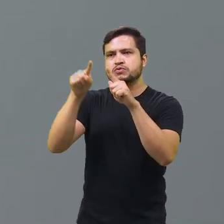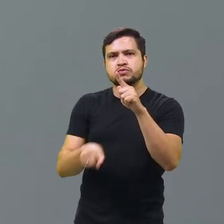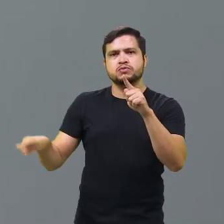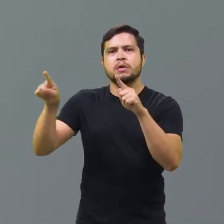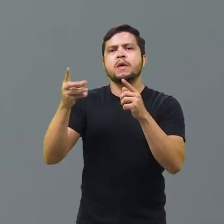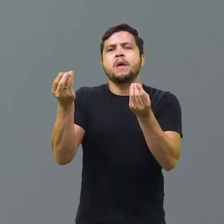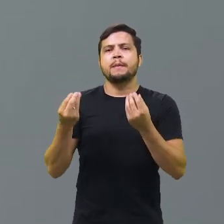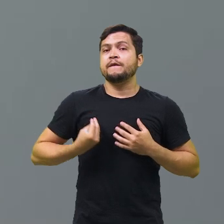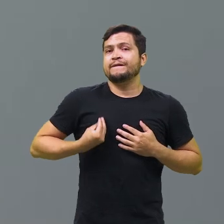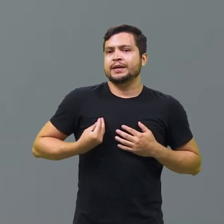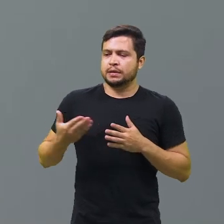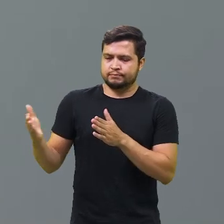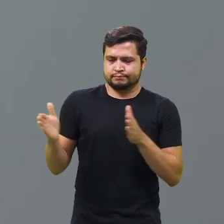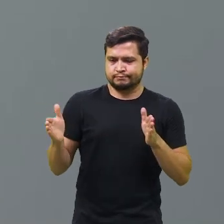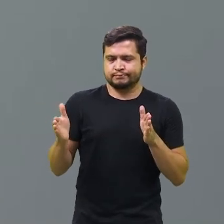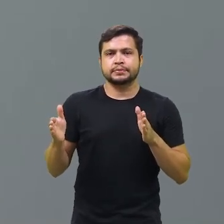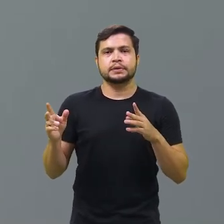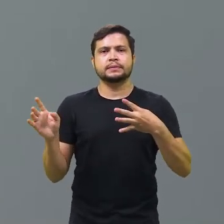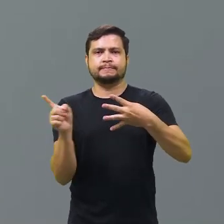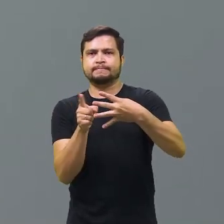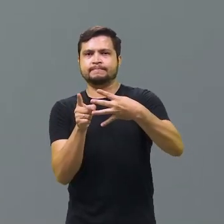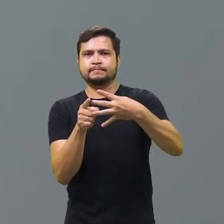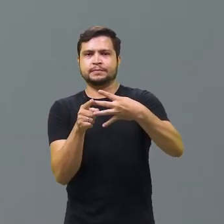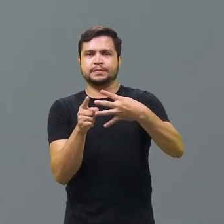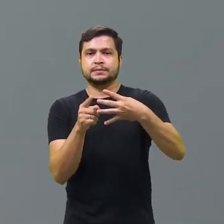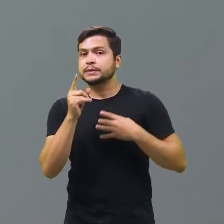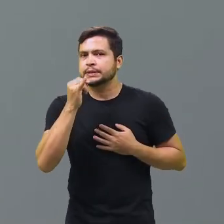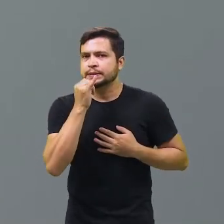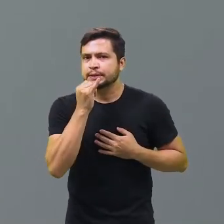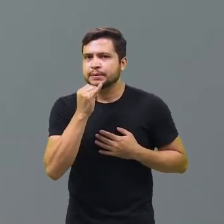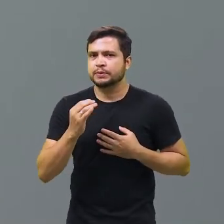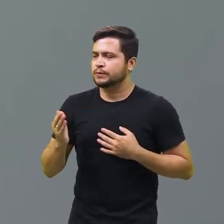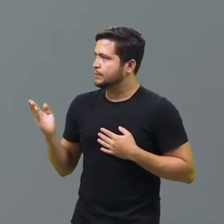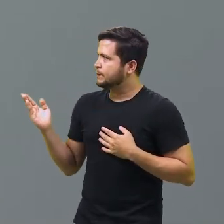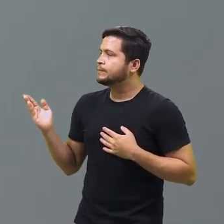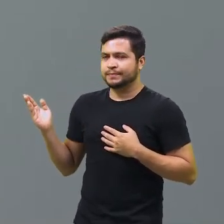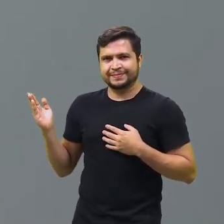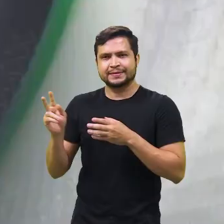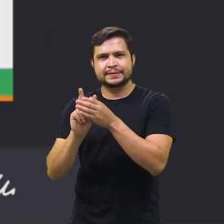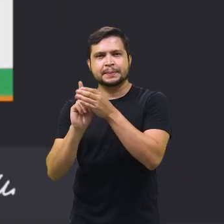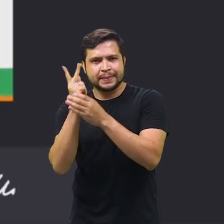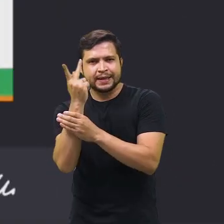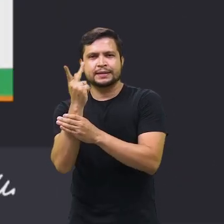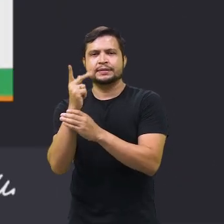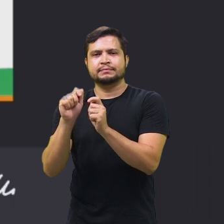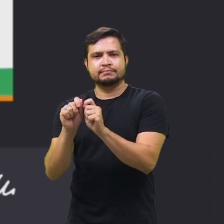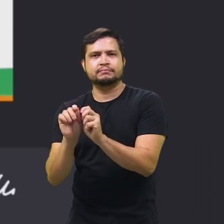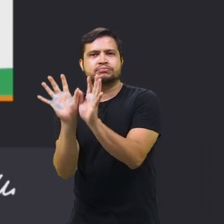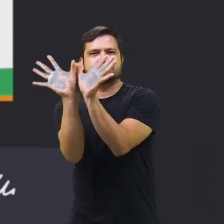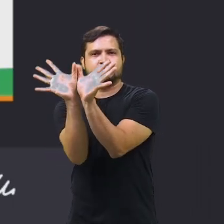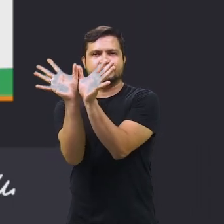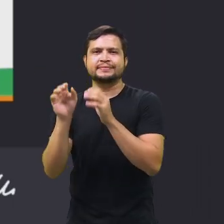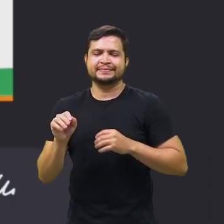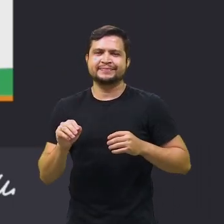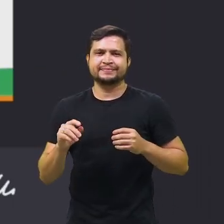uma pteridófita, né? Aqui a gente tem o esporófito, por exemplo, da samambaia, né? A gente vai ter ele aqui,